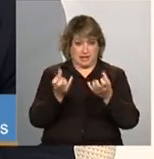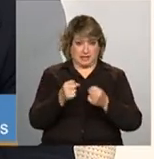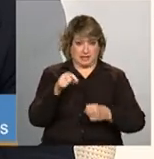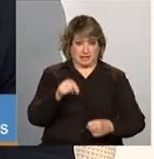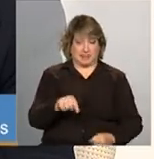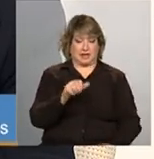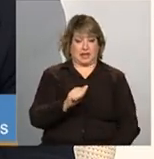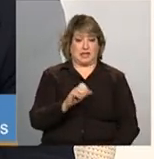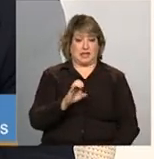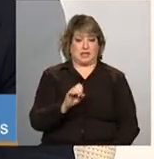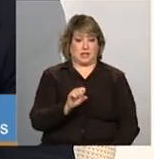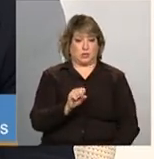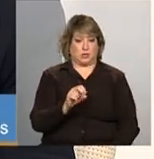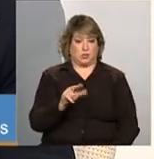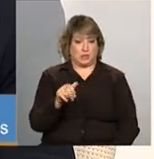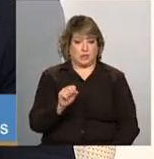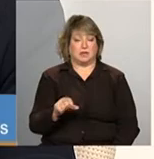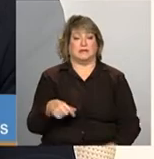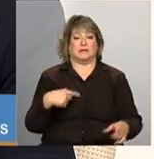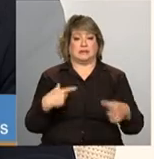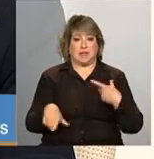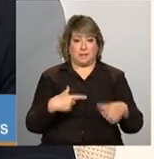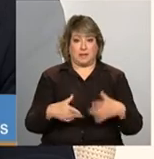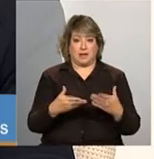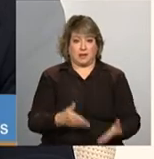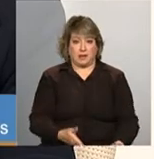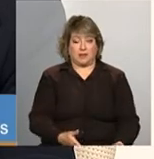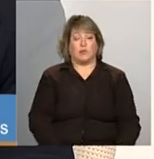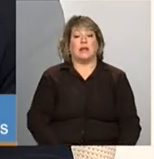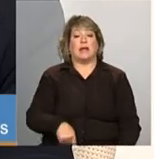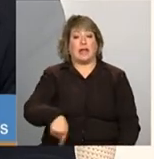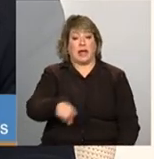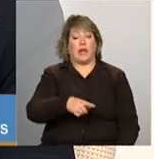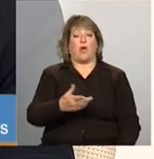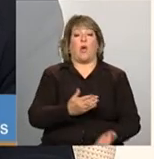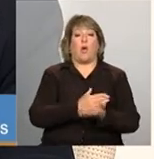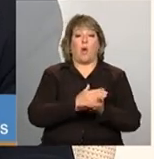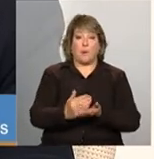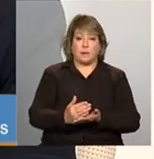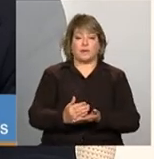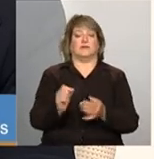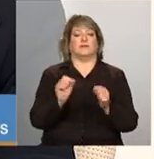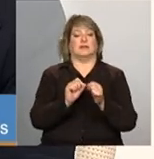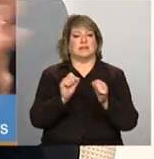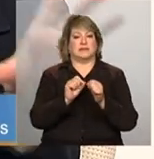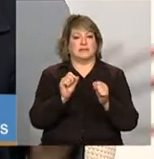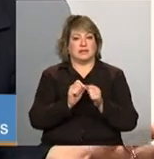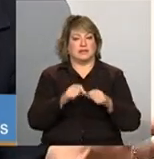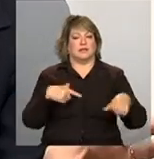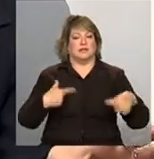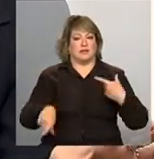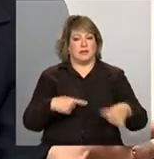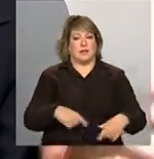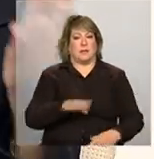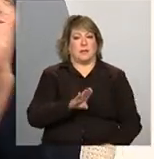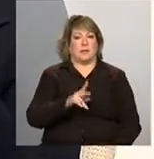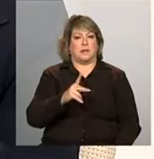Acessuas Trabalho, eles começam, então, a desenvolver também as ações do BPC